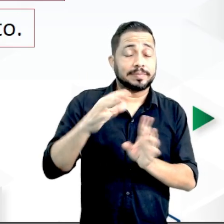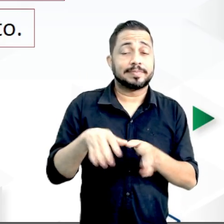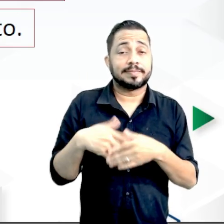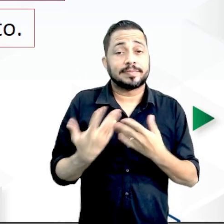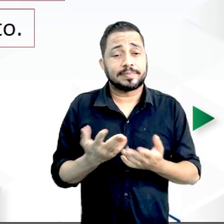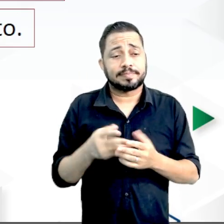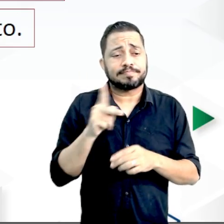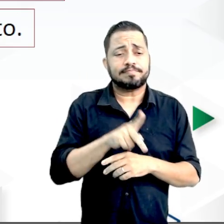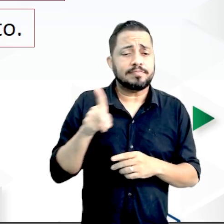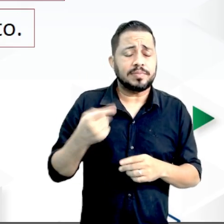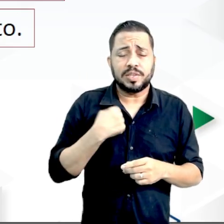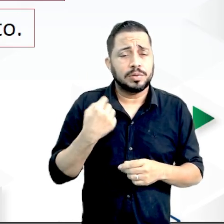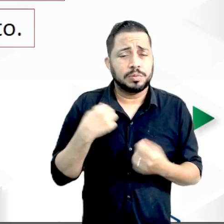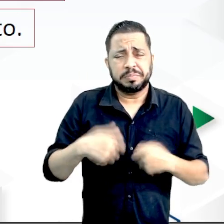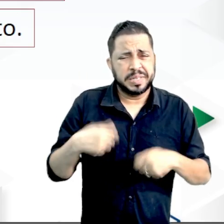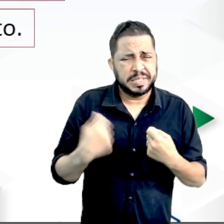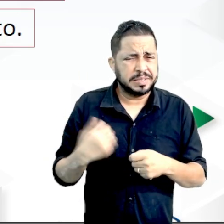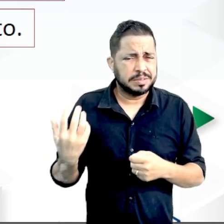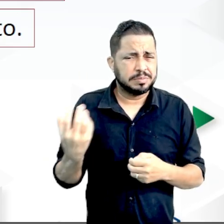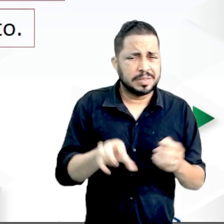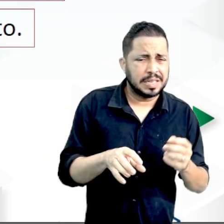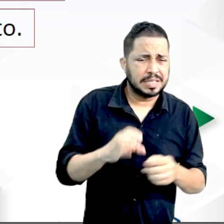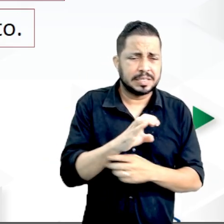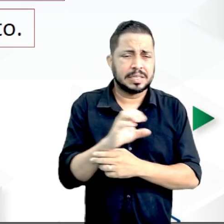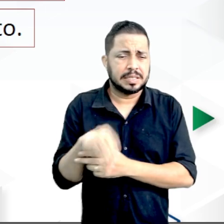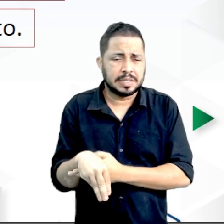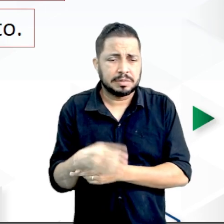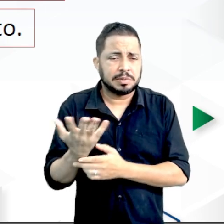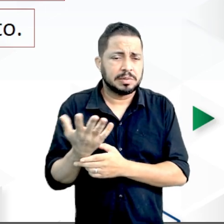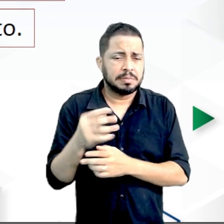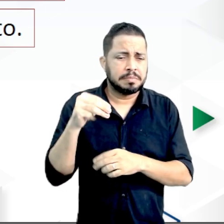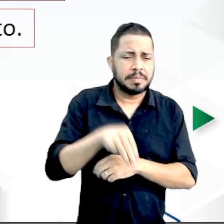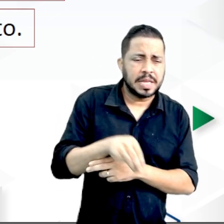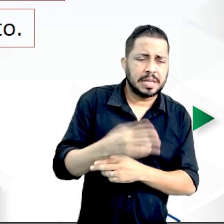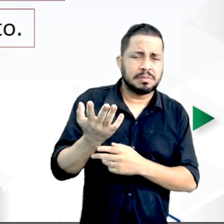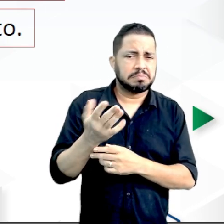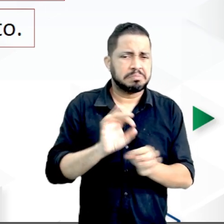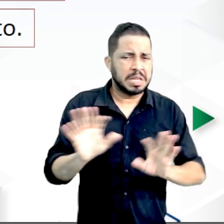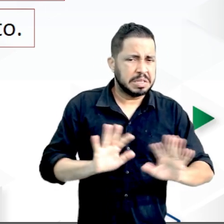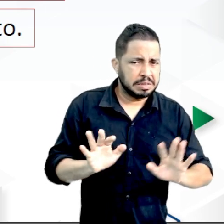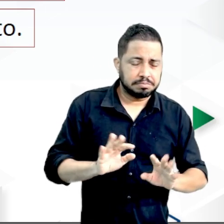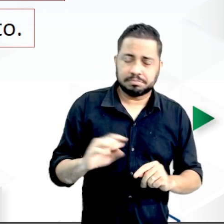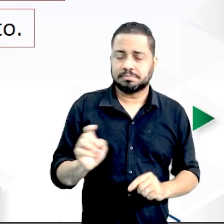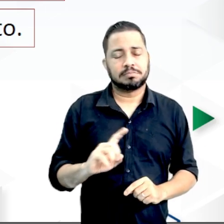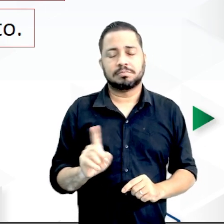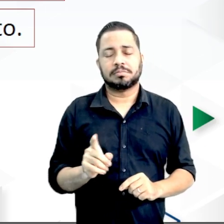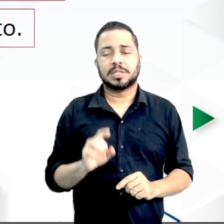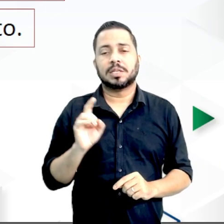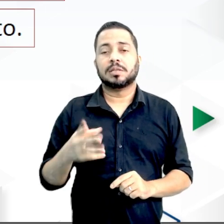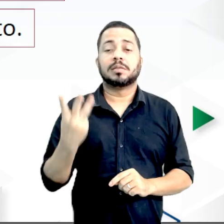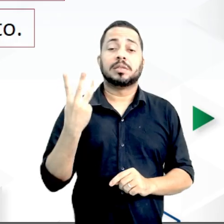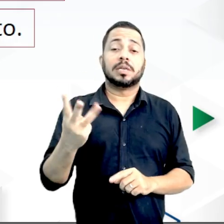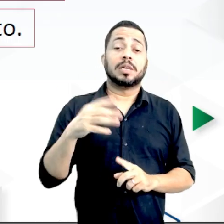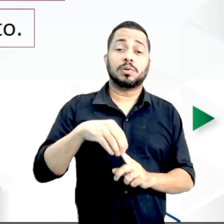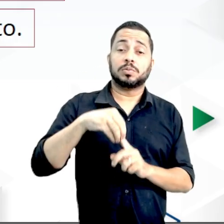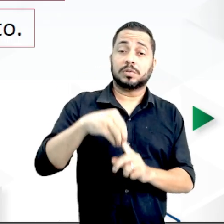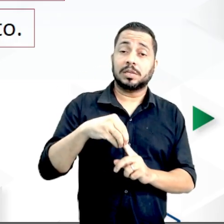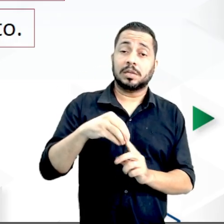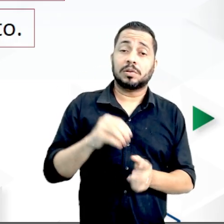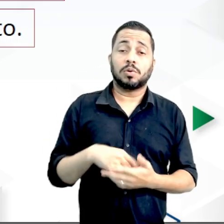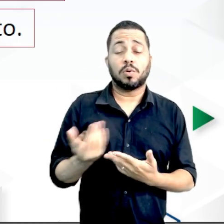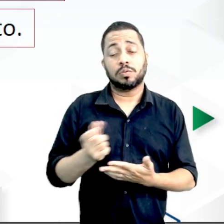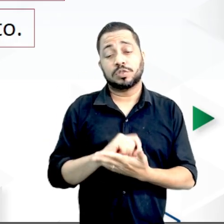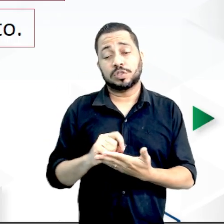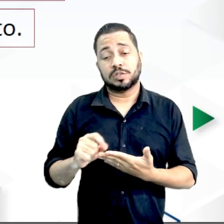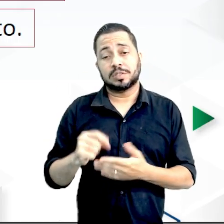aí, professor, eu não preciso colocar centímetros, metros, nadinha, não. Você coloca 3 unidades, ou escreve assim,